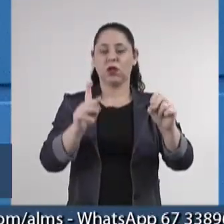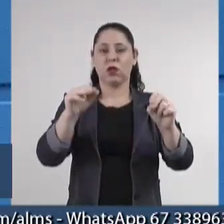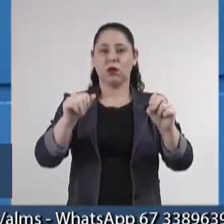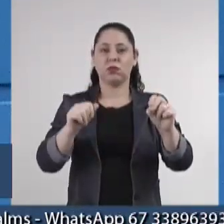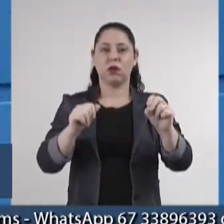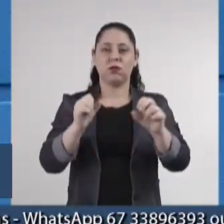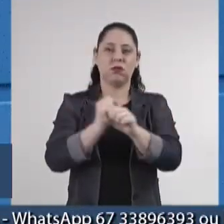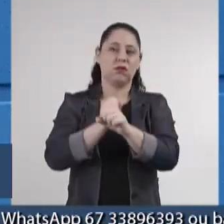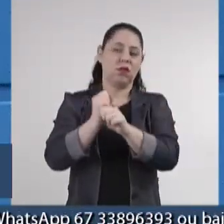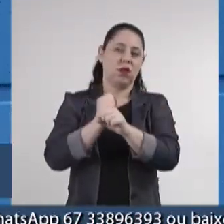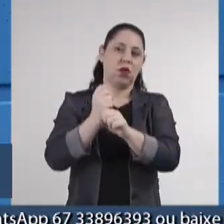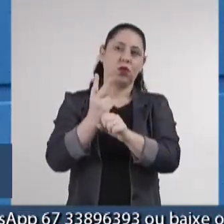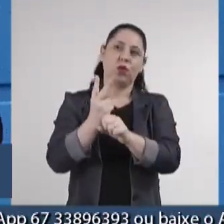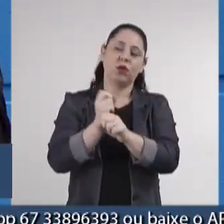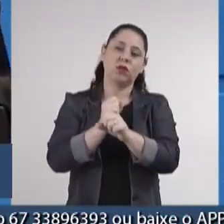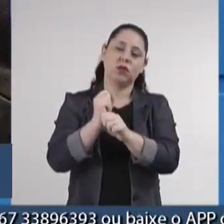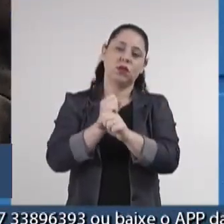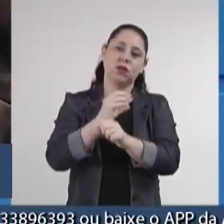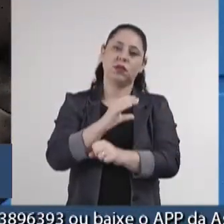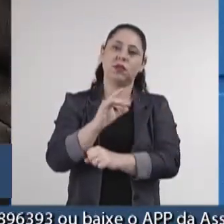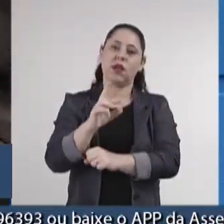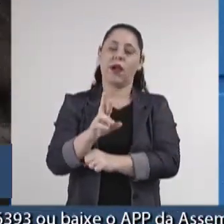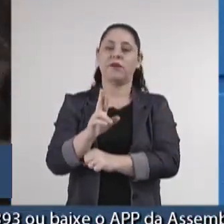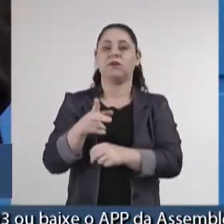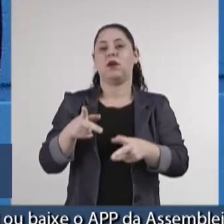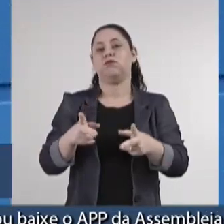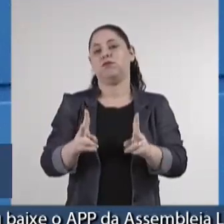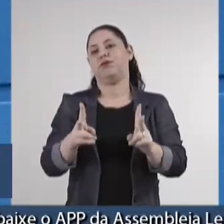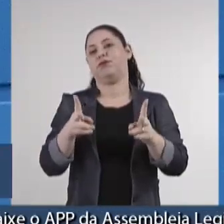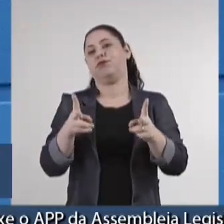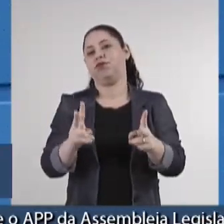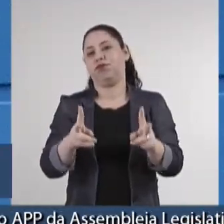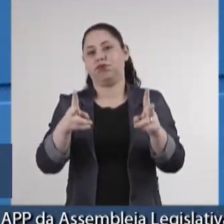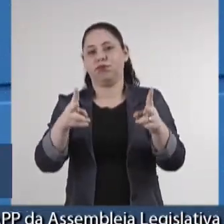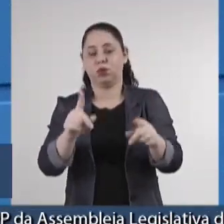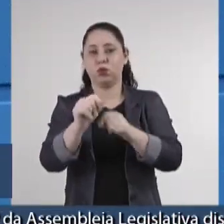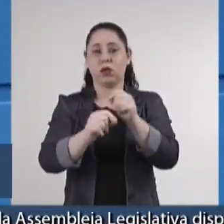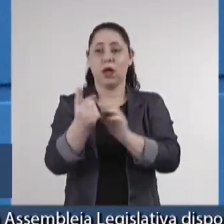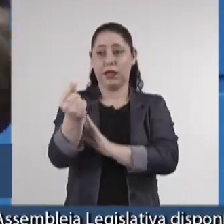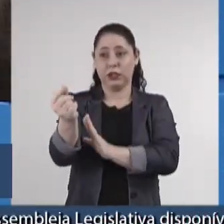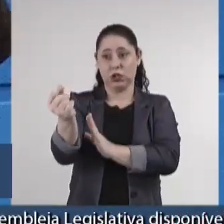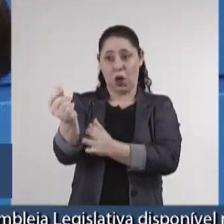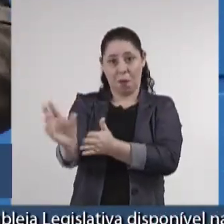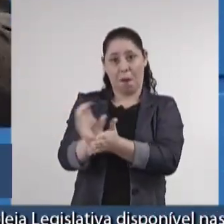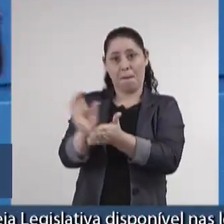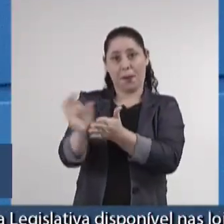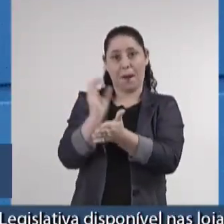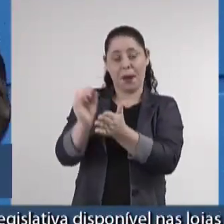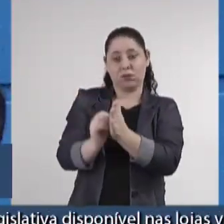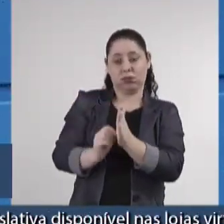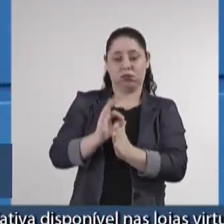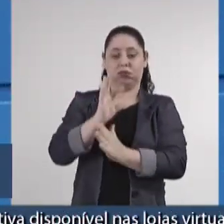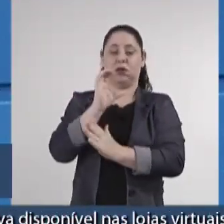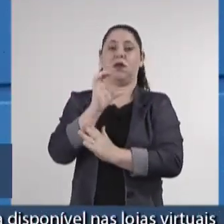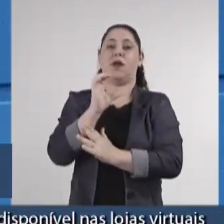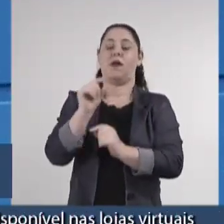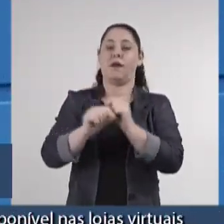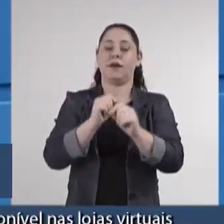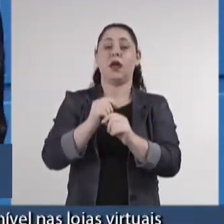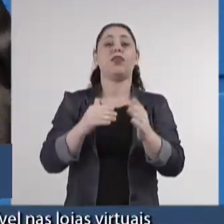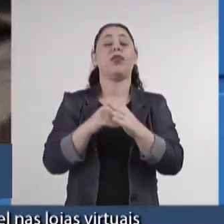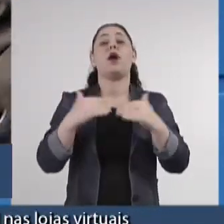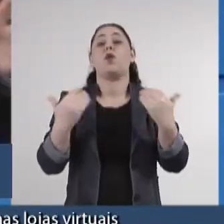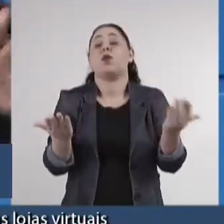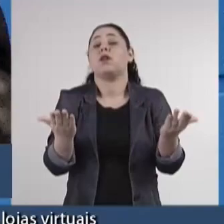você editou 2 anos para a CCR, ela vai ficar continuando cobrando pedágio na região sul e vai tocar aí